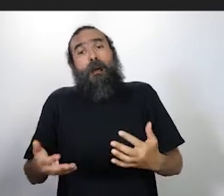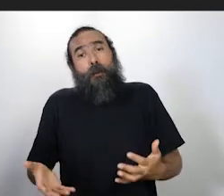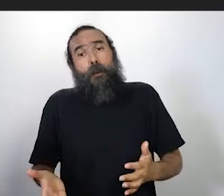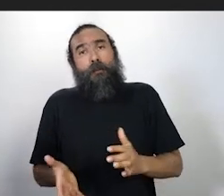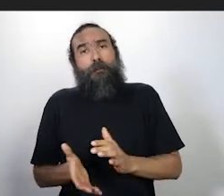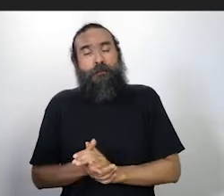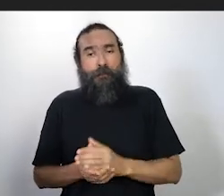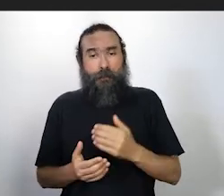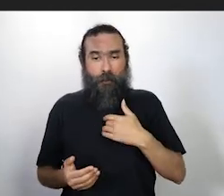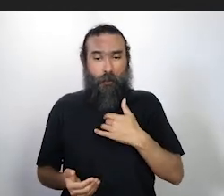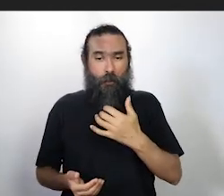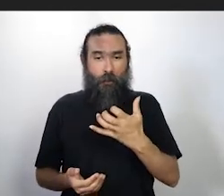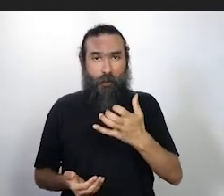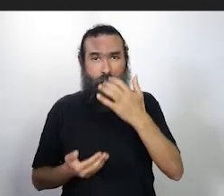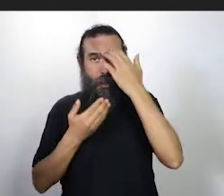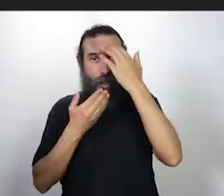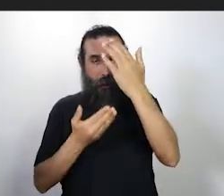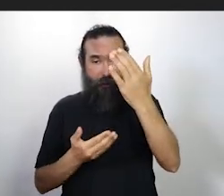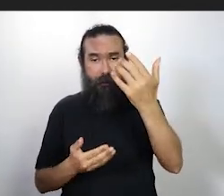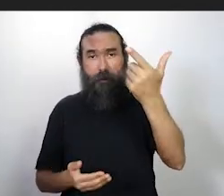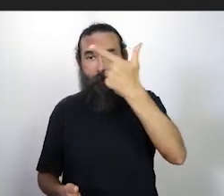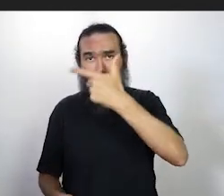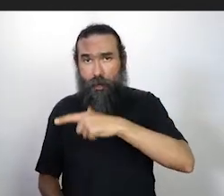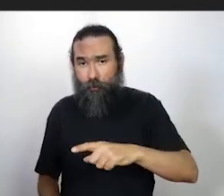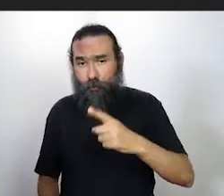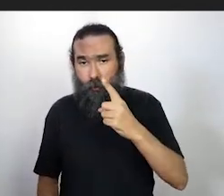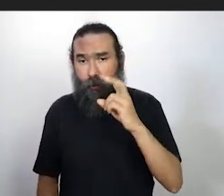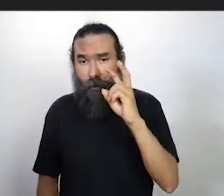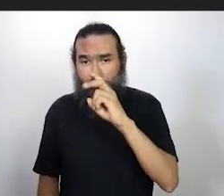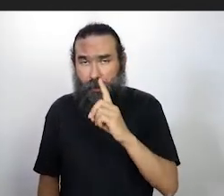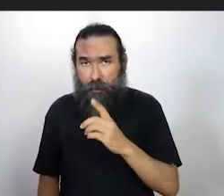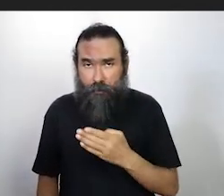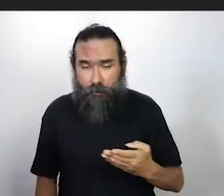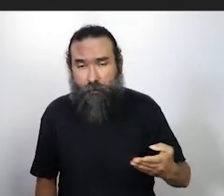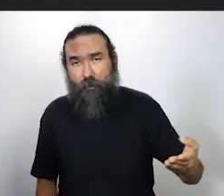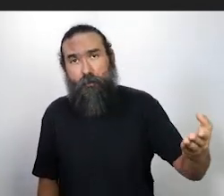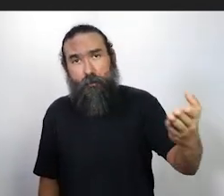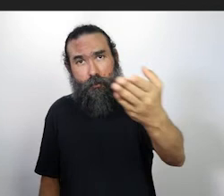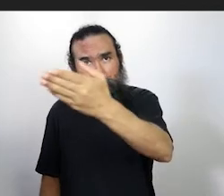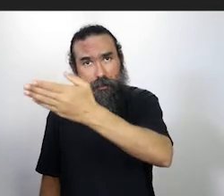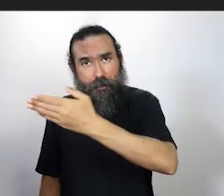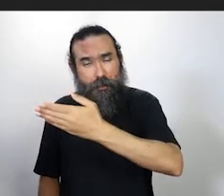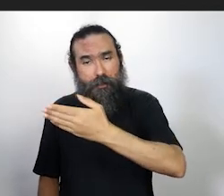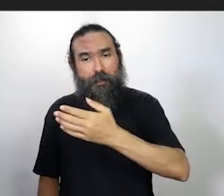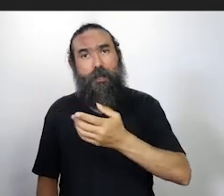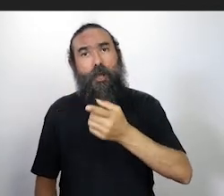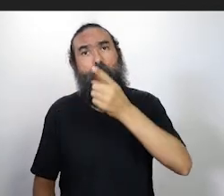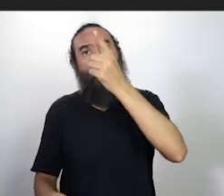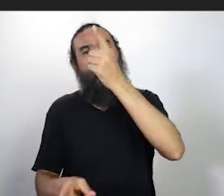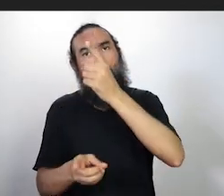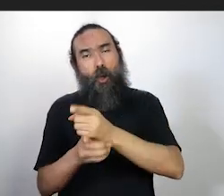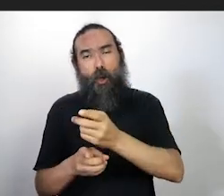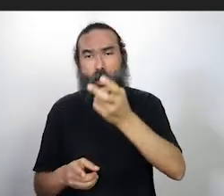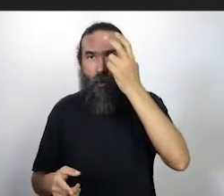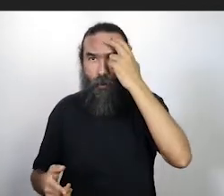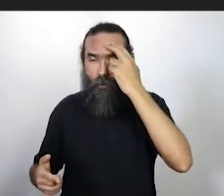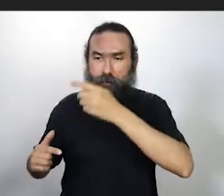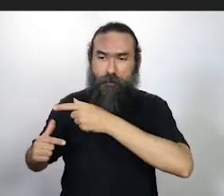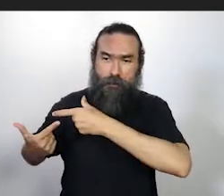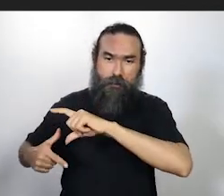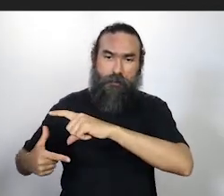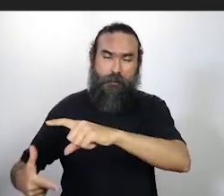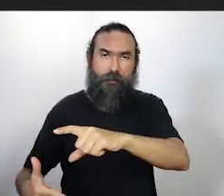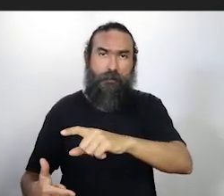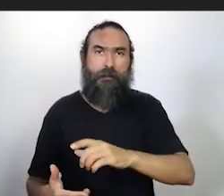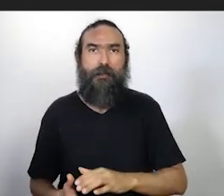toda forma, eu quero agradecer mais uma vez pela oportunidade, toda a equipe, todo o coletivo do Encontro